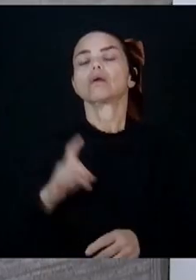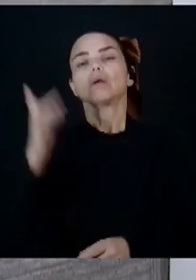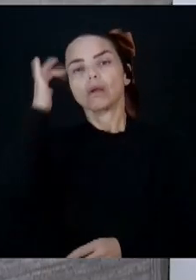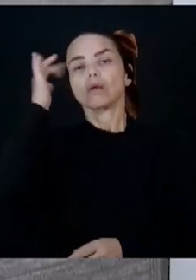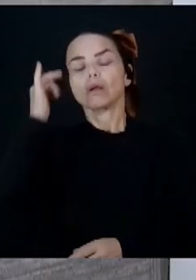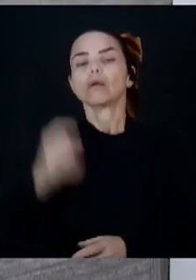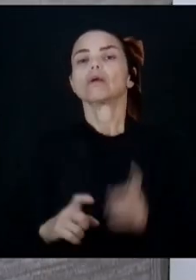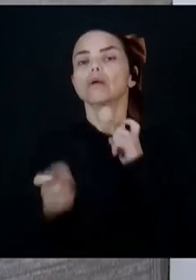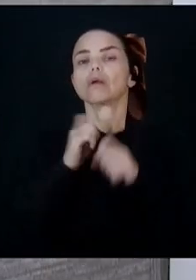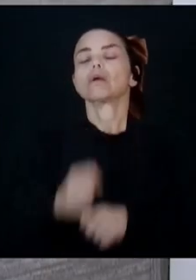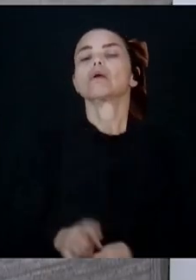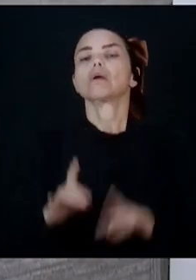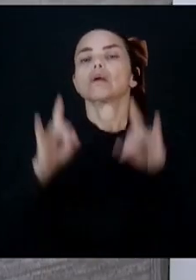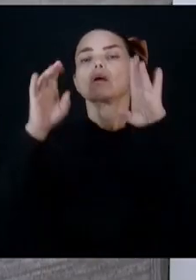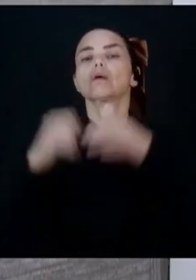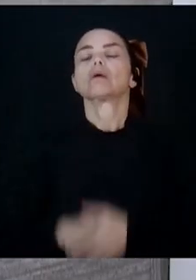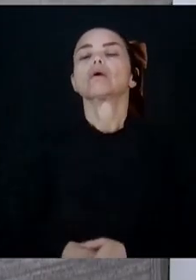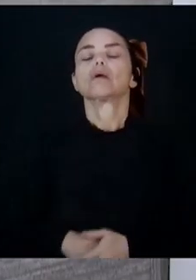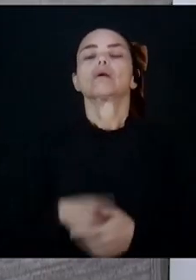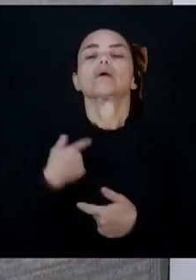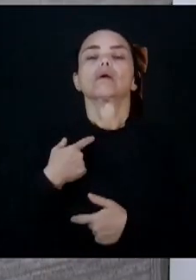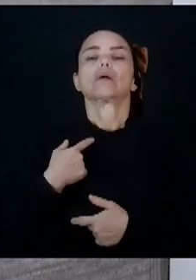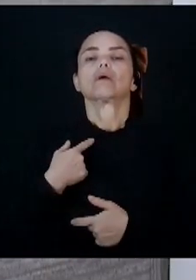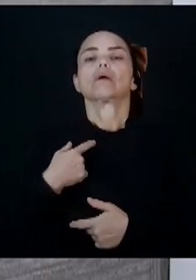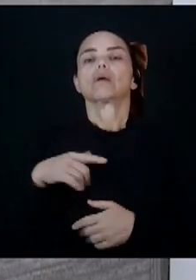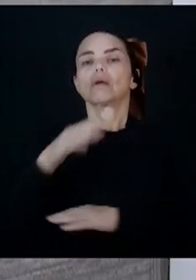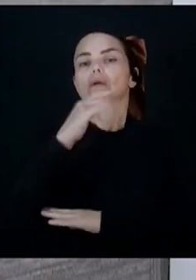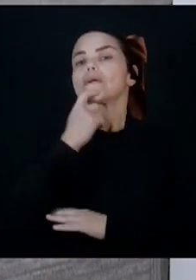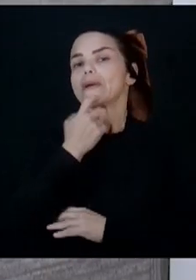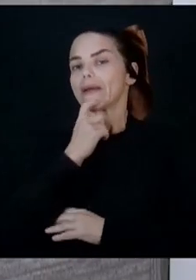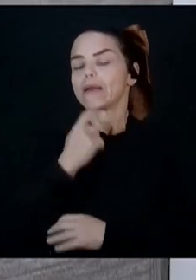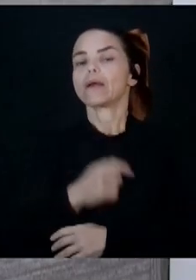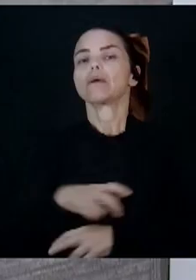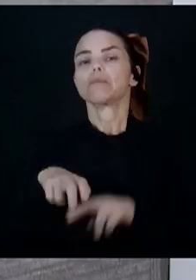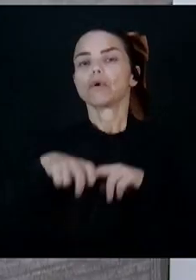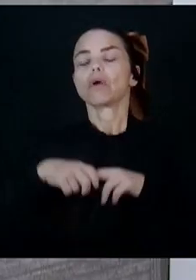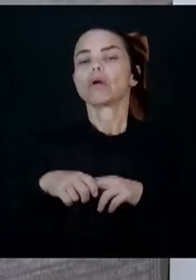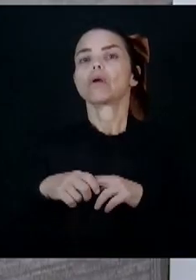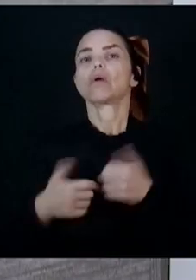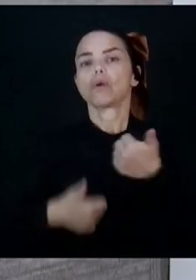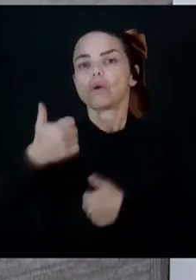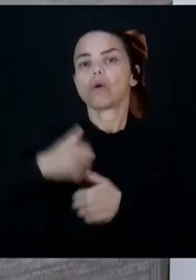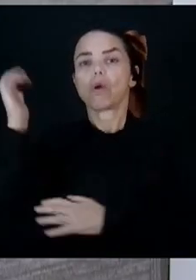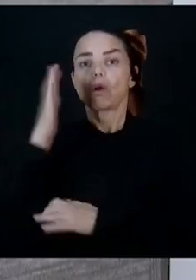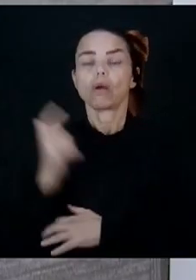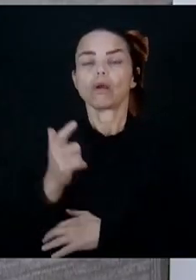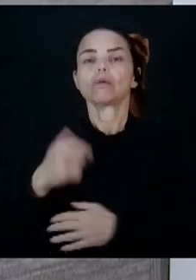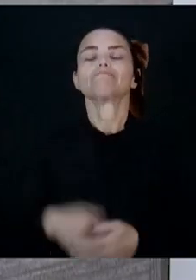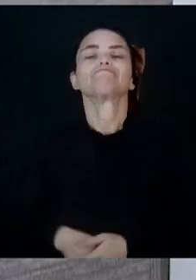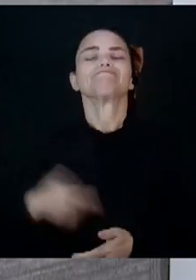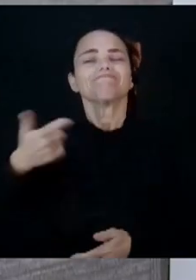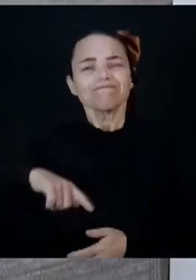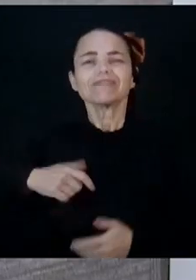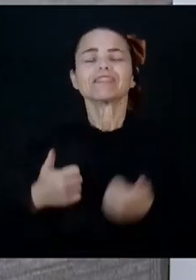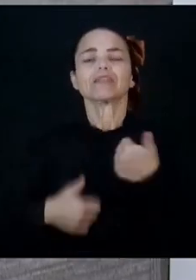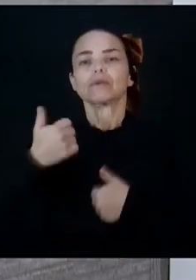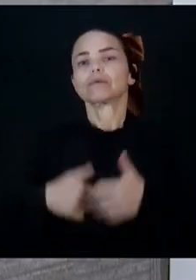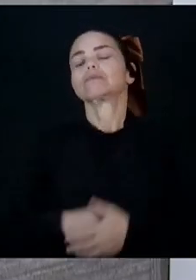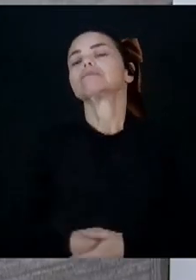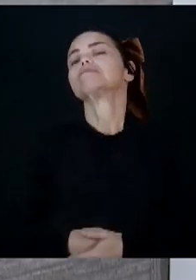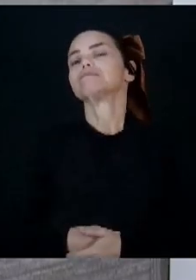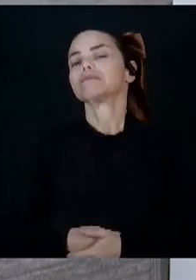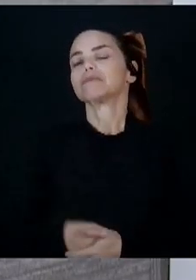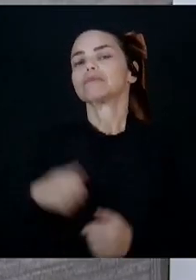na Câmara Municipal de Campinas, claro, por conta do Jogo do Brasil, que entra em campo em mais uma partida pela Copa do Mundo. Eu volto